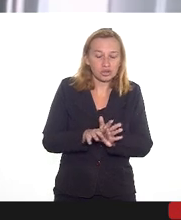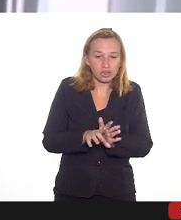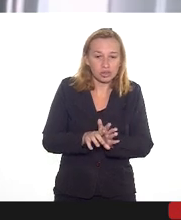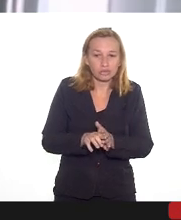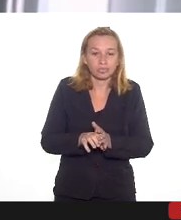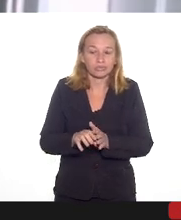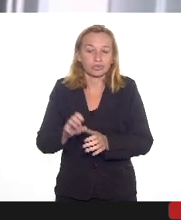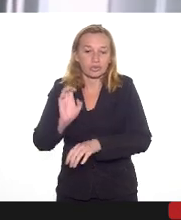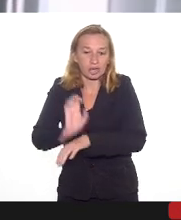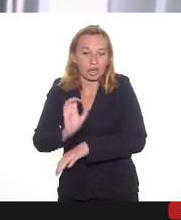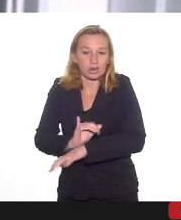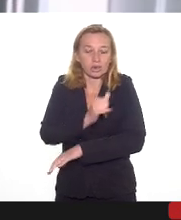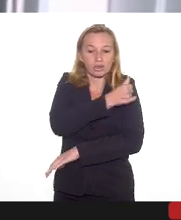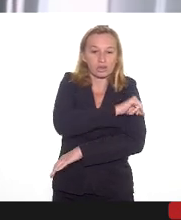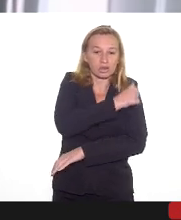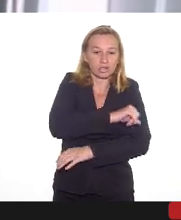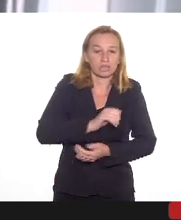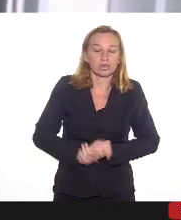Janeiro,